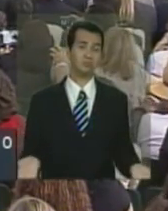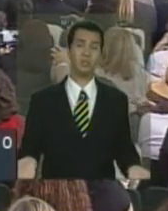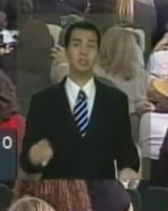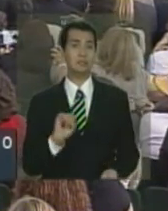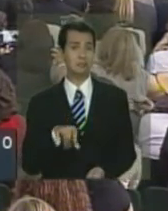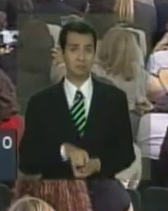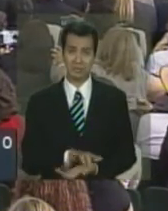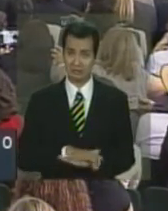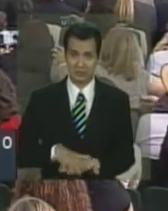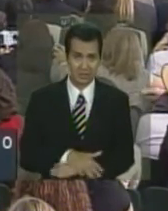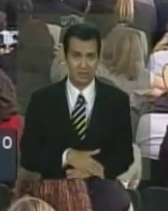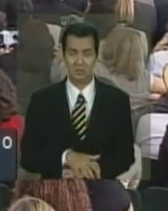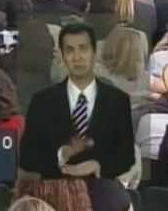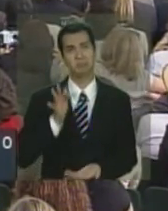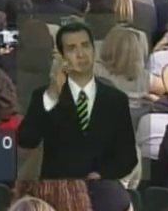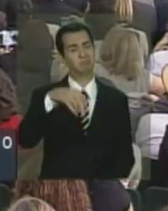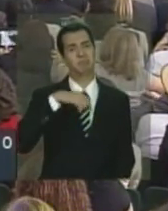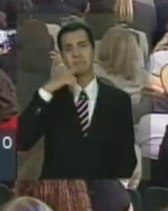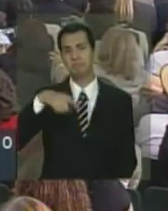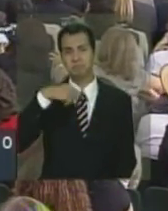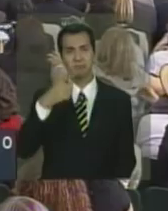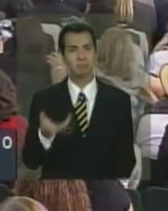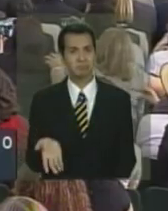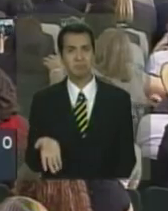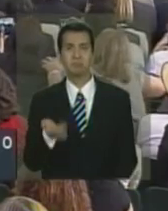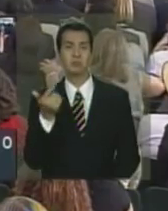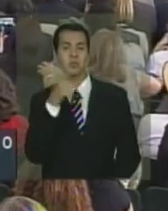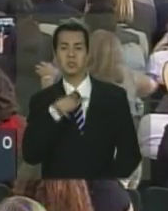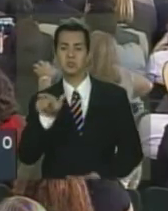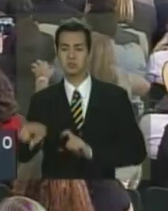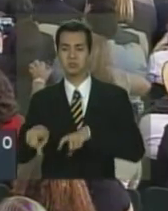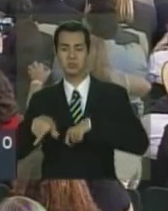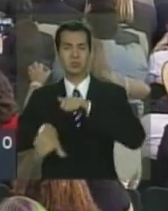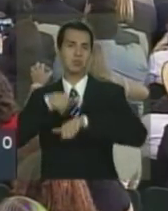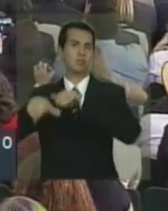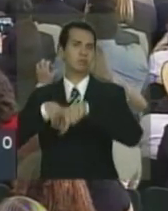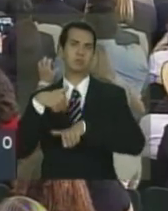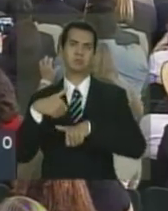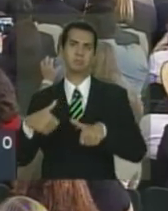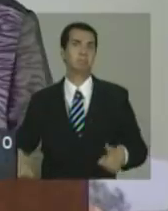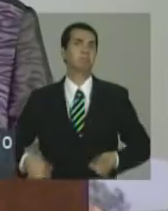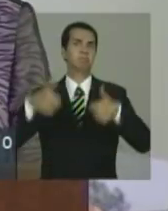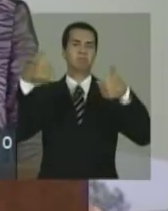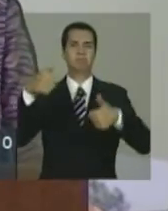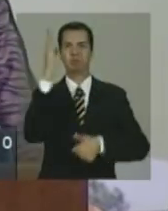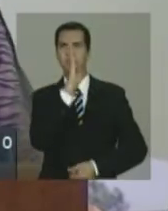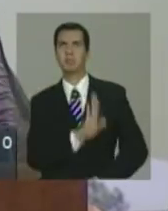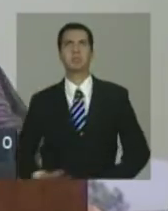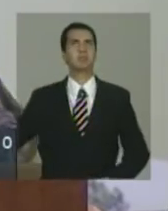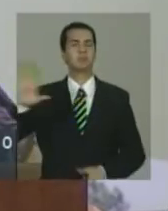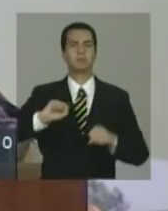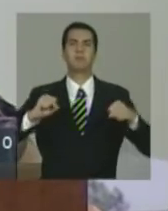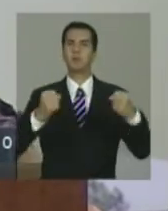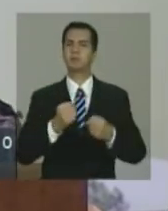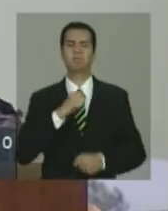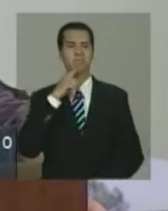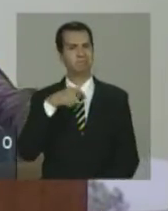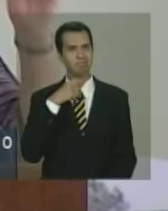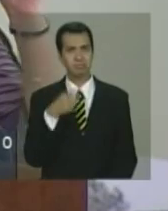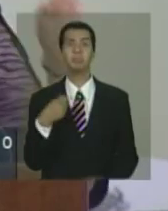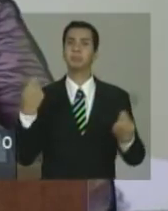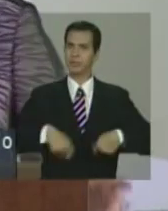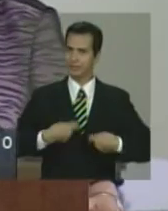fato, condições de transformar o Brasil numa grande nação, numa nação que